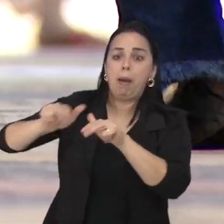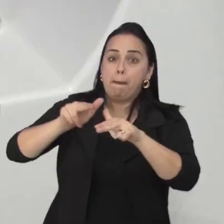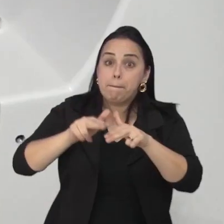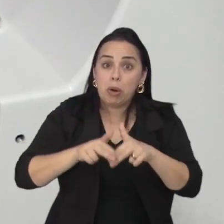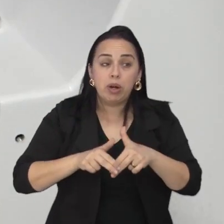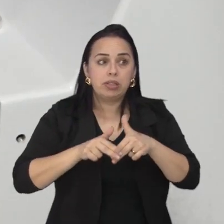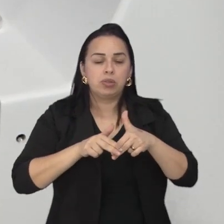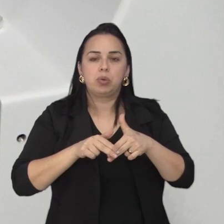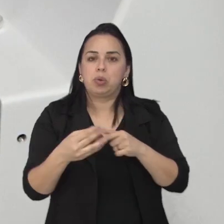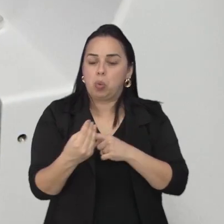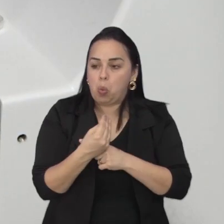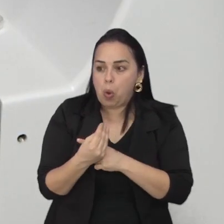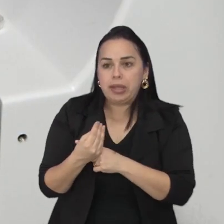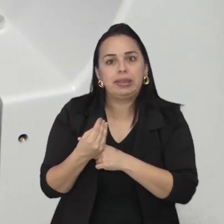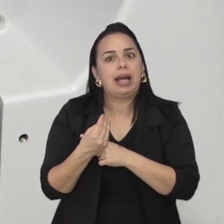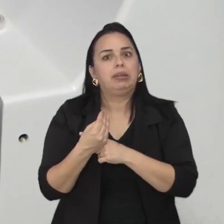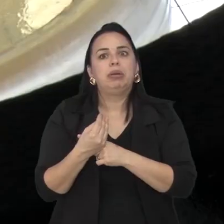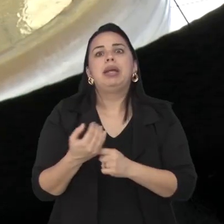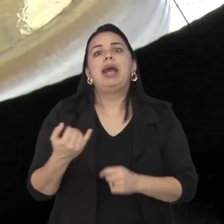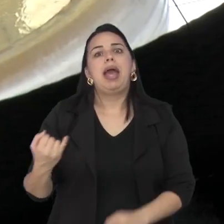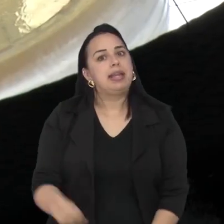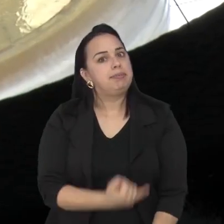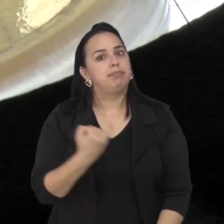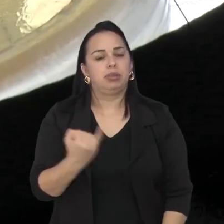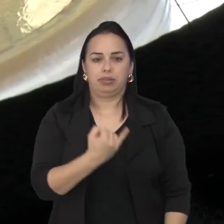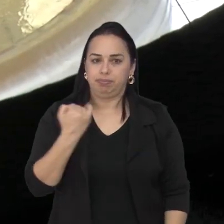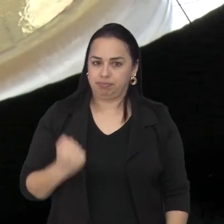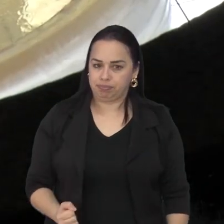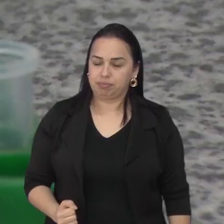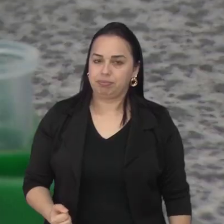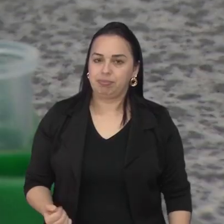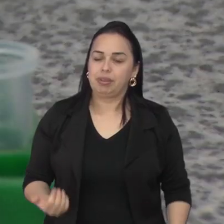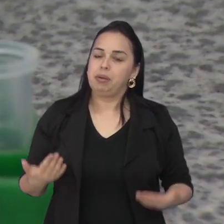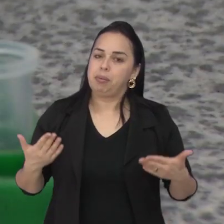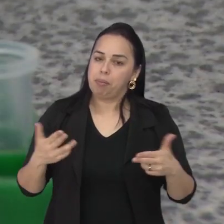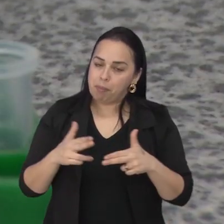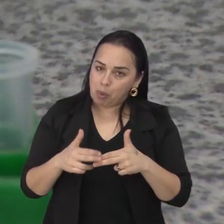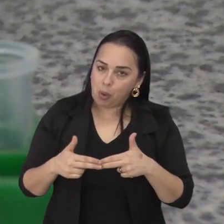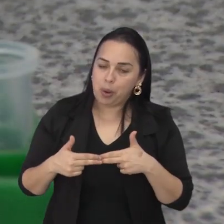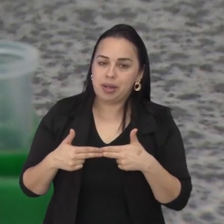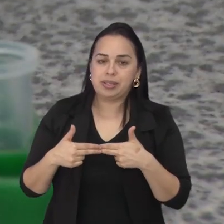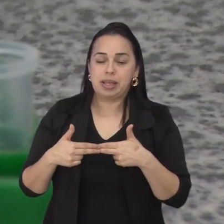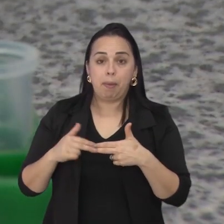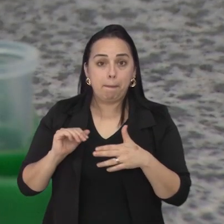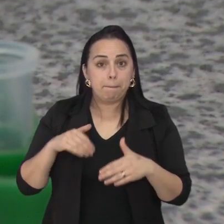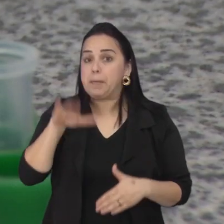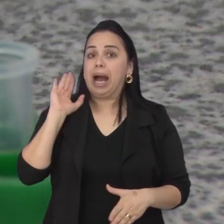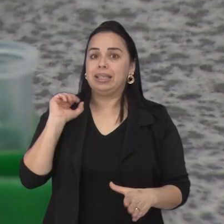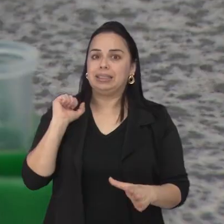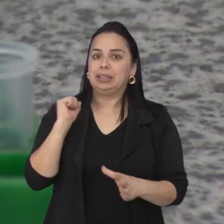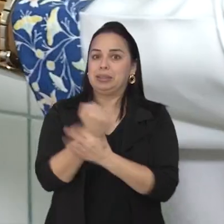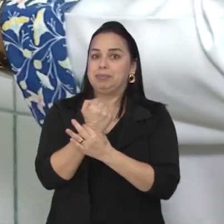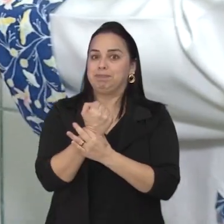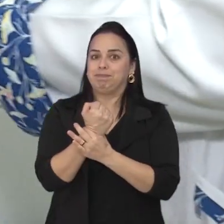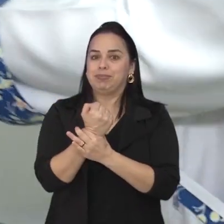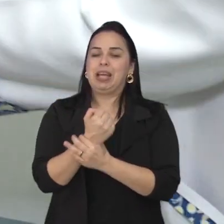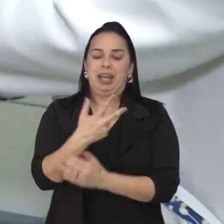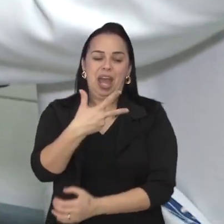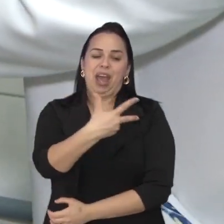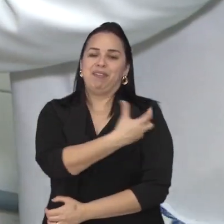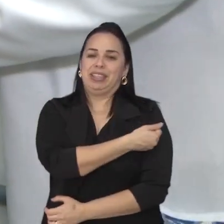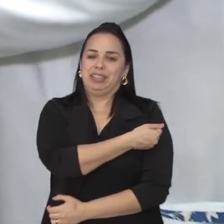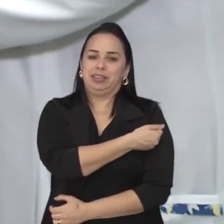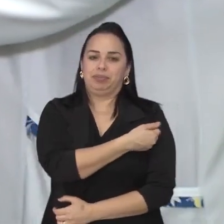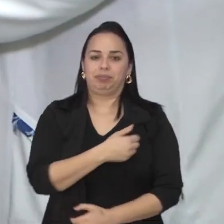passado. Ao longo dos anos, vem sofrendo mutações e, por isso, o cuidado preventivo é essencial.